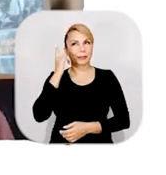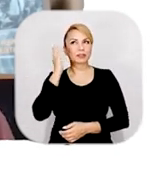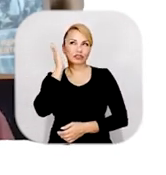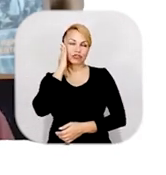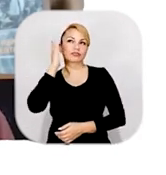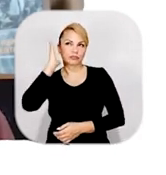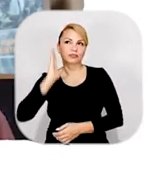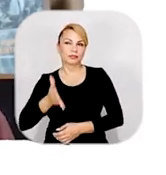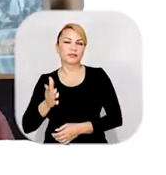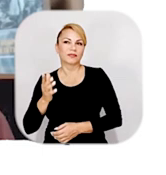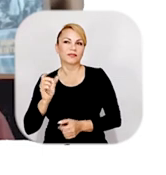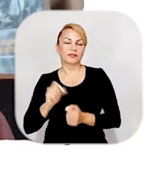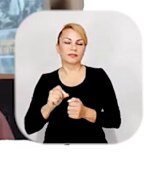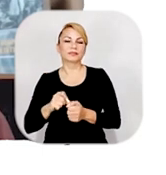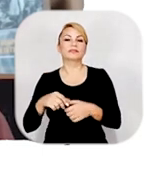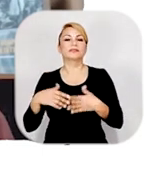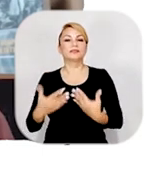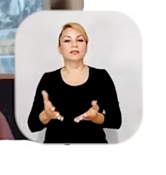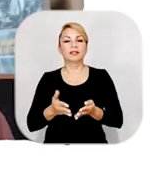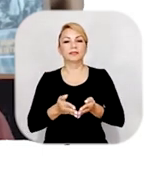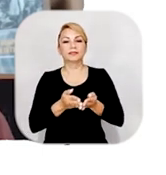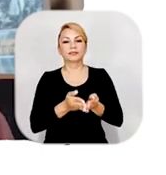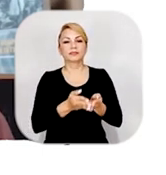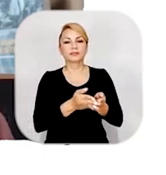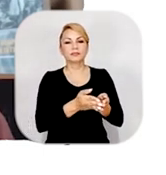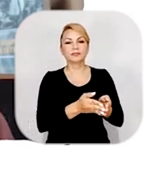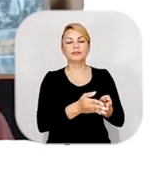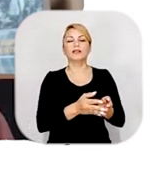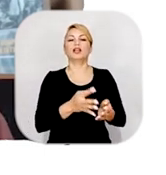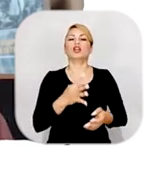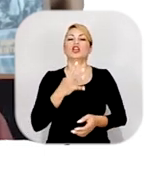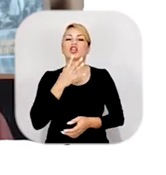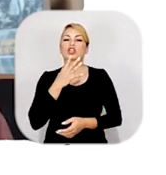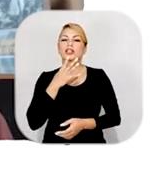Então, no navio, ele conheceu uma pessoa da família